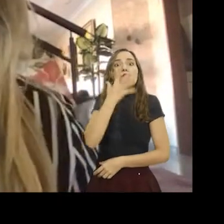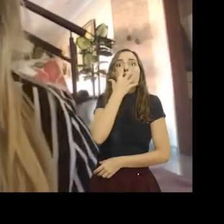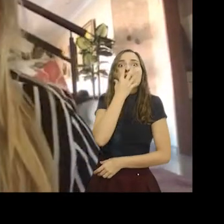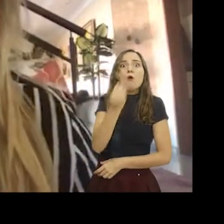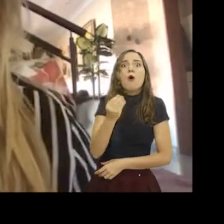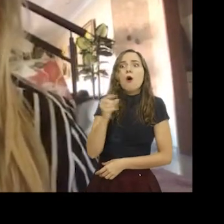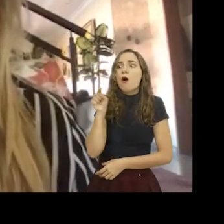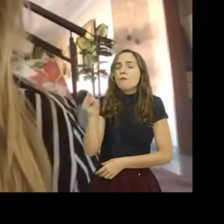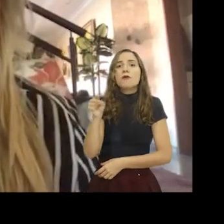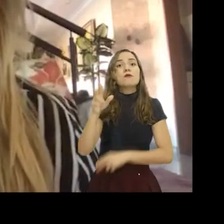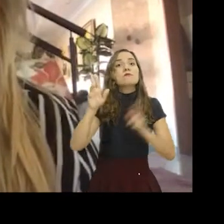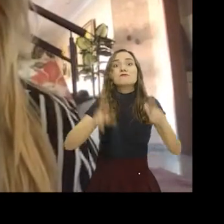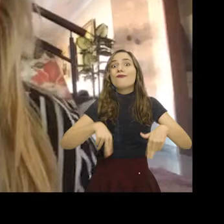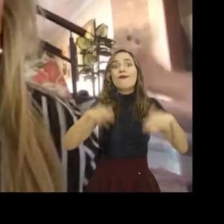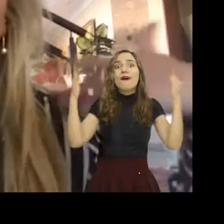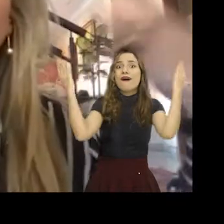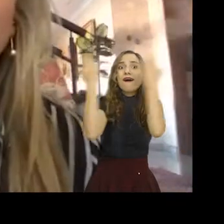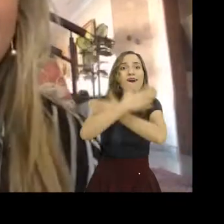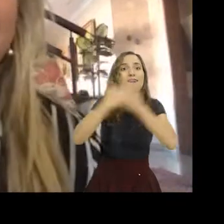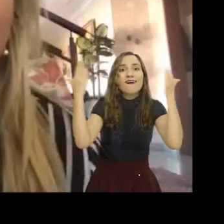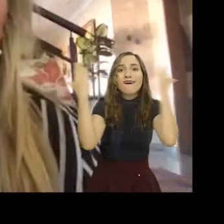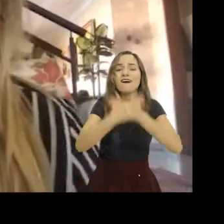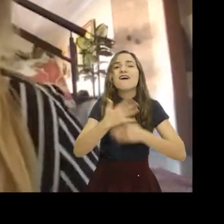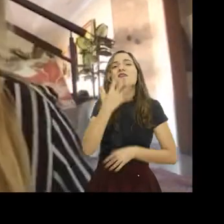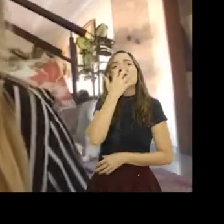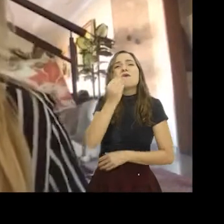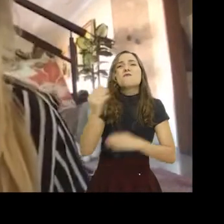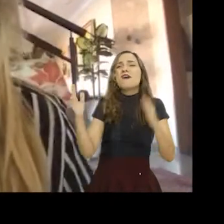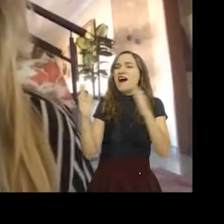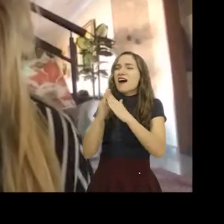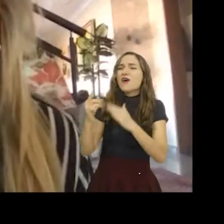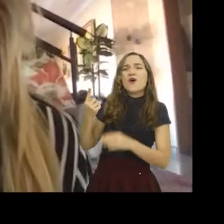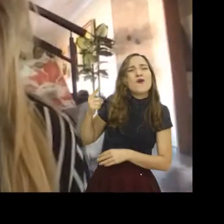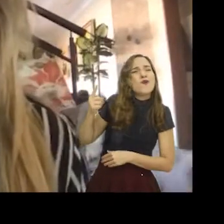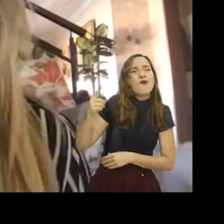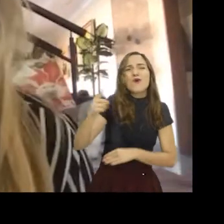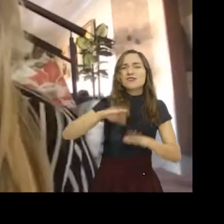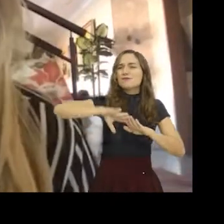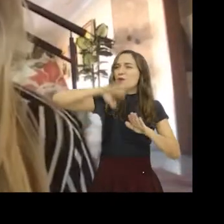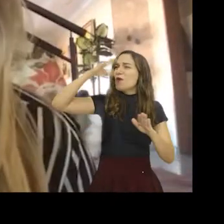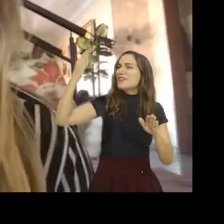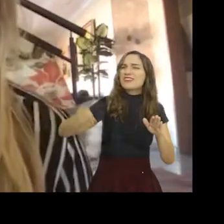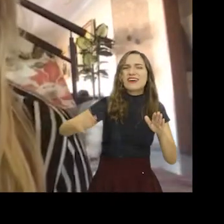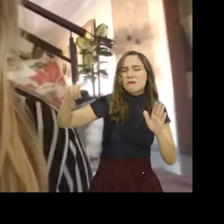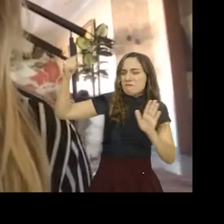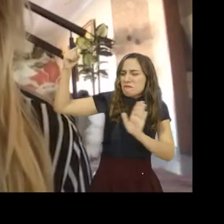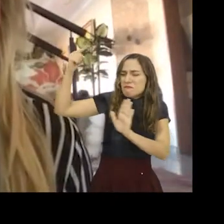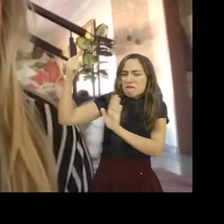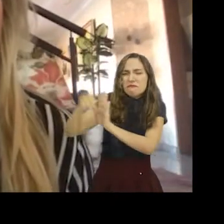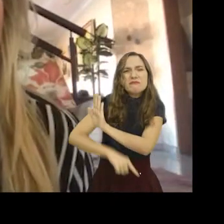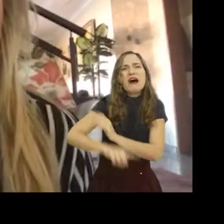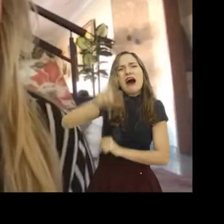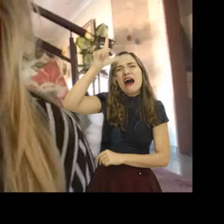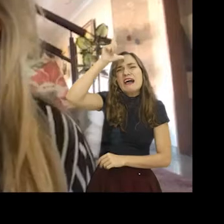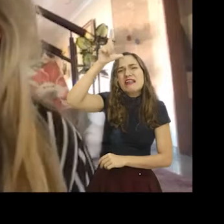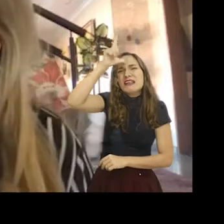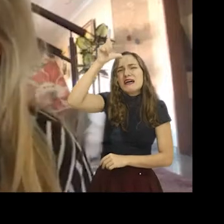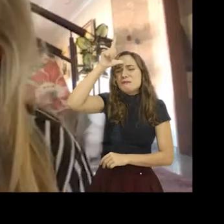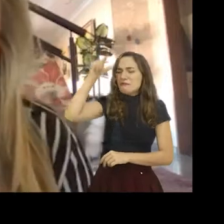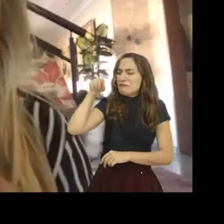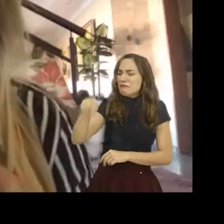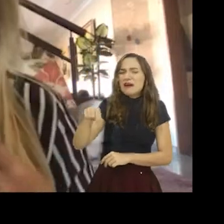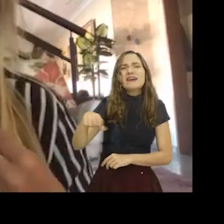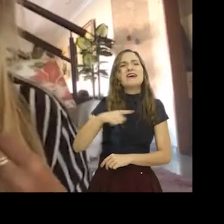lobo que nunca se via, que morava lá para longe, do outro lado da montanha, num buraco da Alemanha,